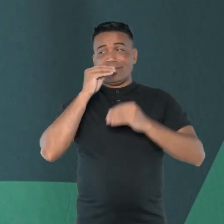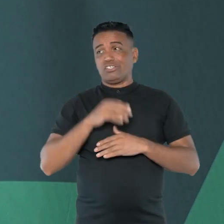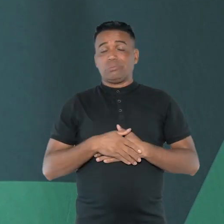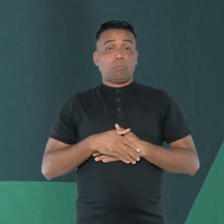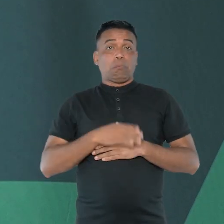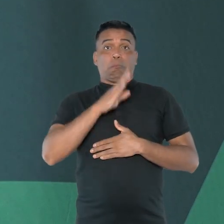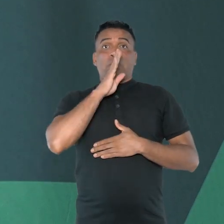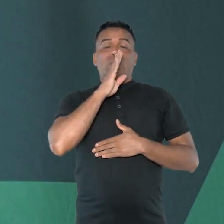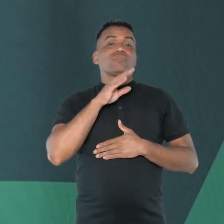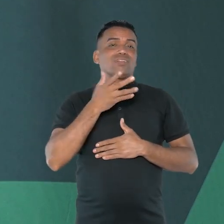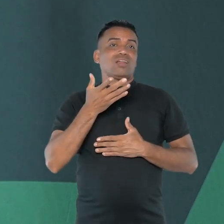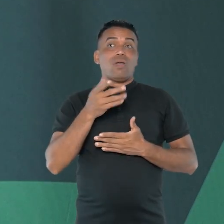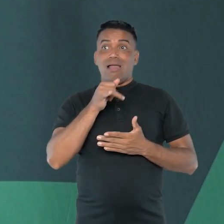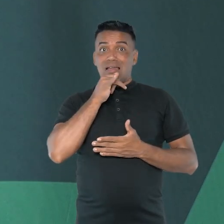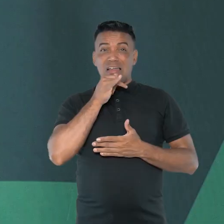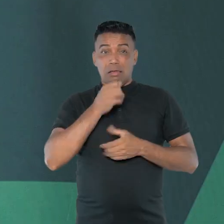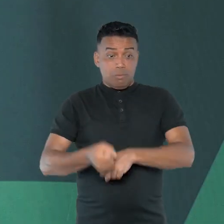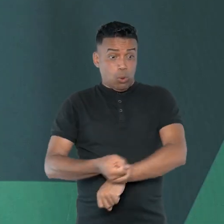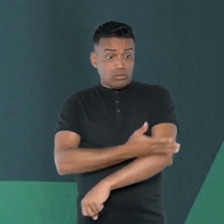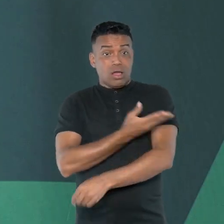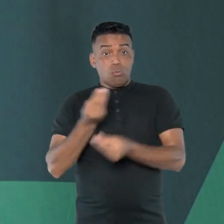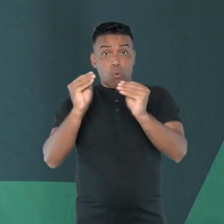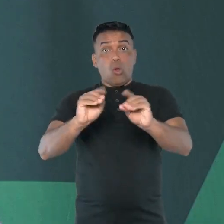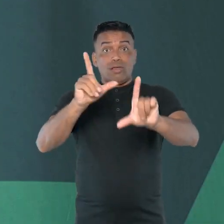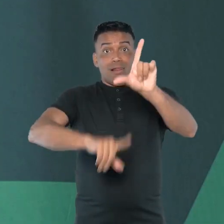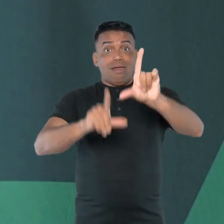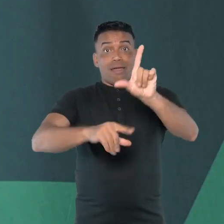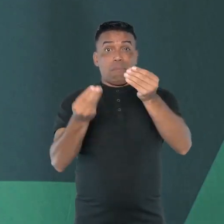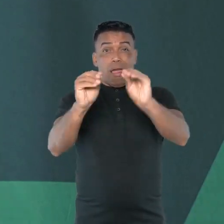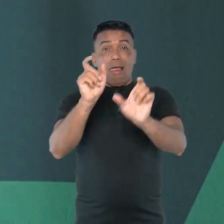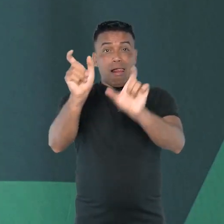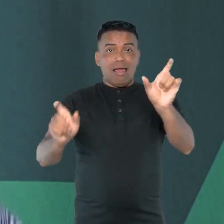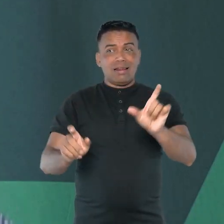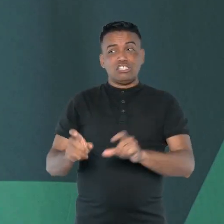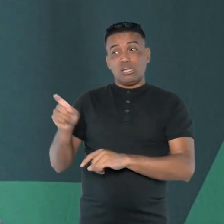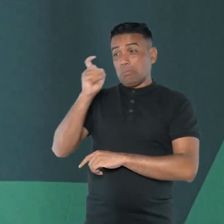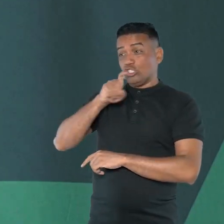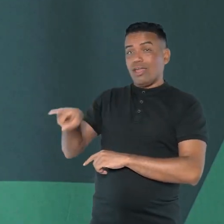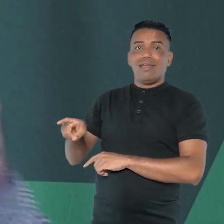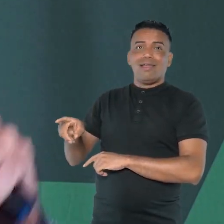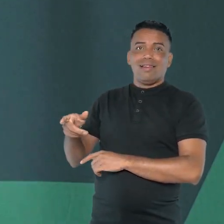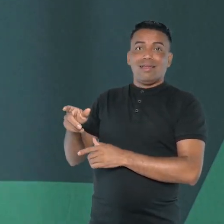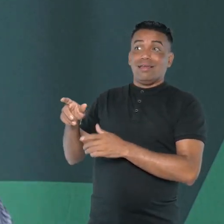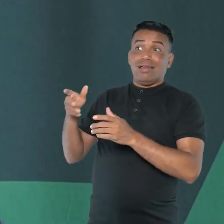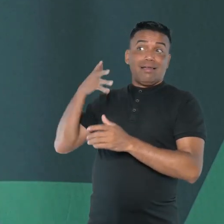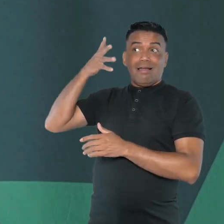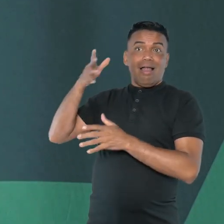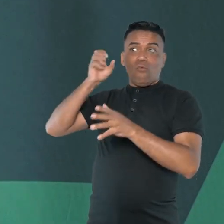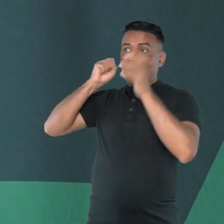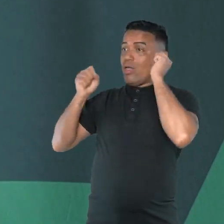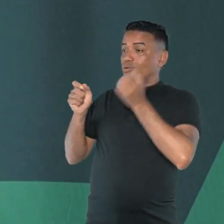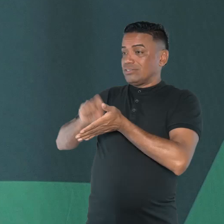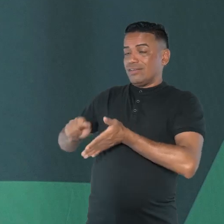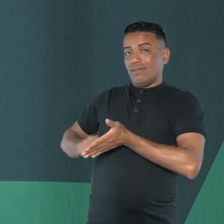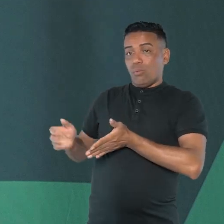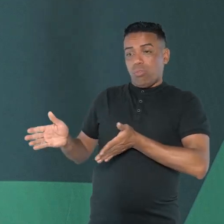vezes é sanguínea nas letras, porque ela tenta desmentir o que o escutador relatou, que é a visão dele, porque, na verdade, essas folhas todas